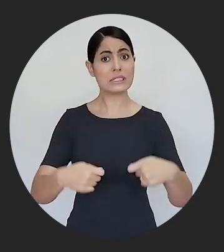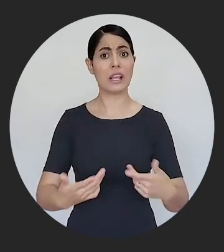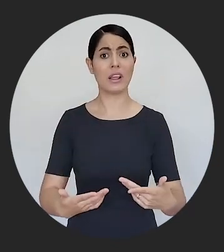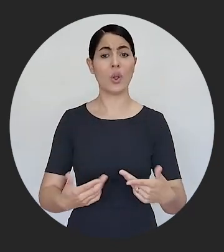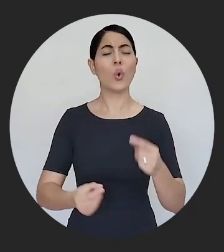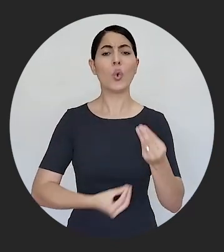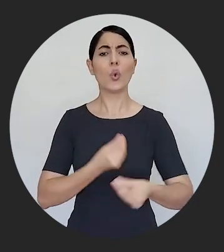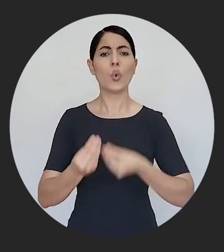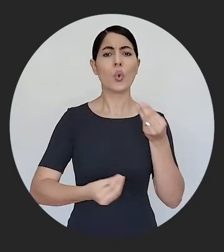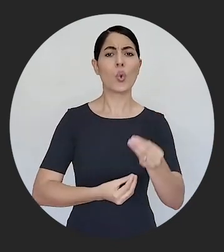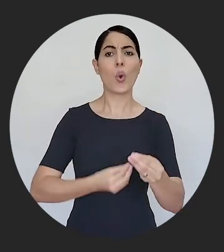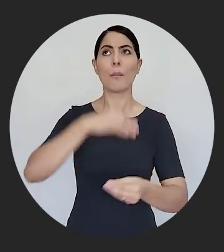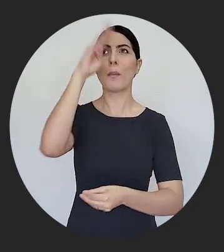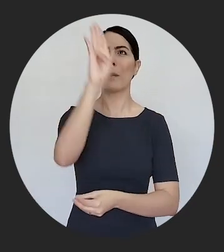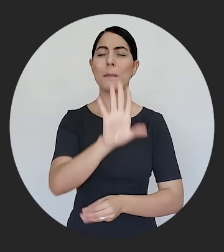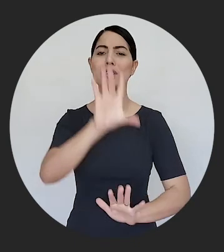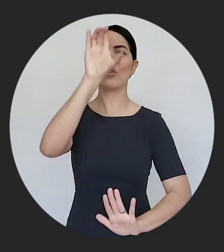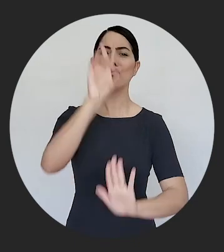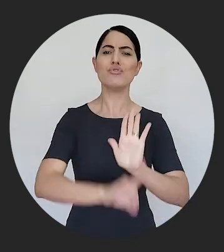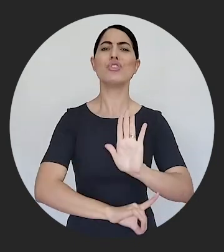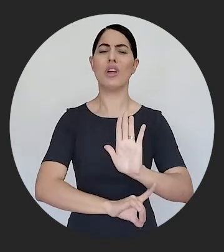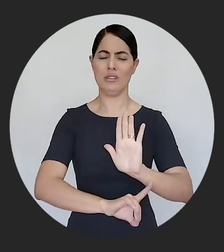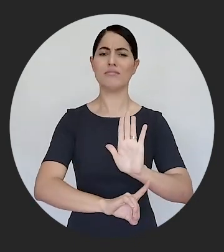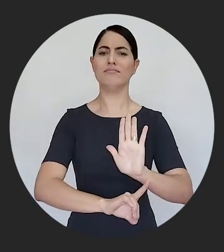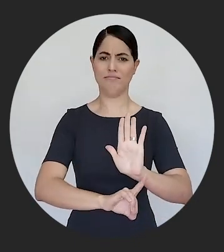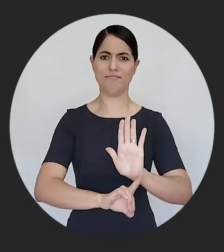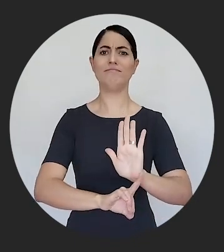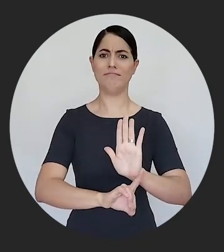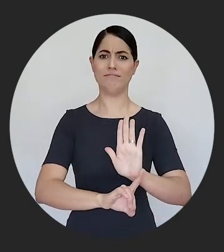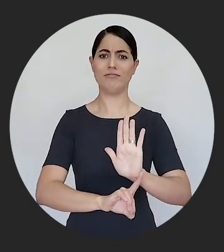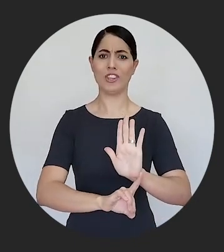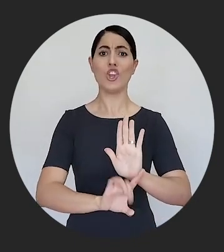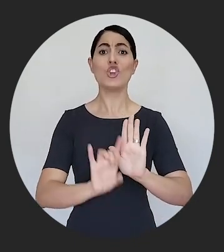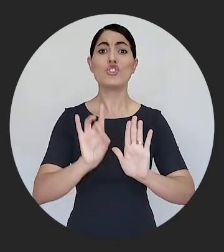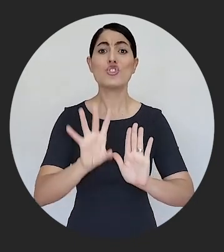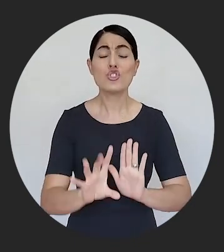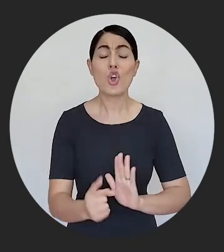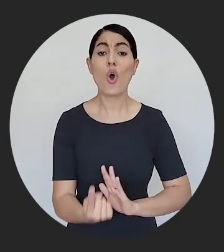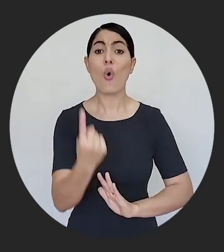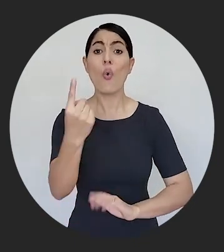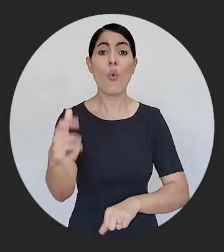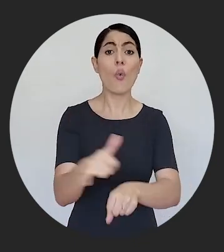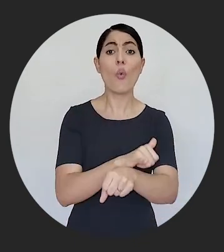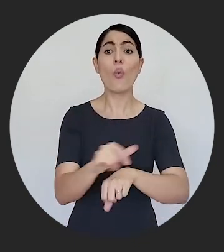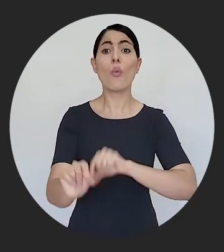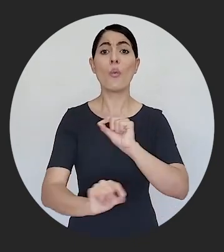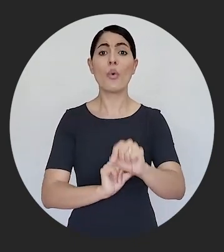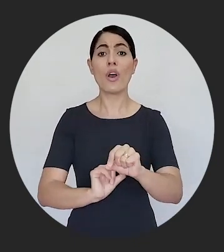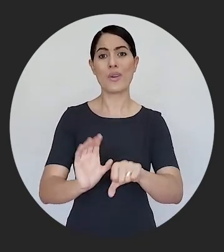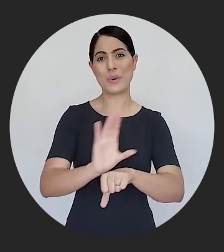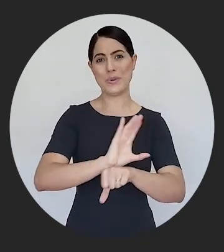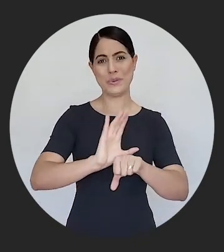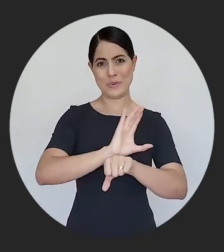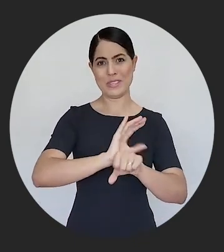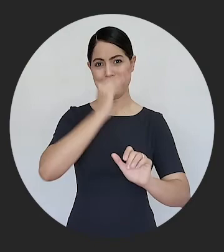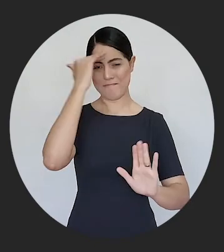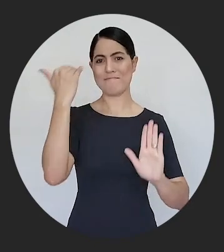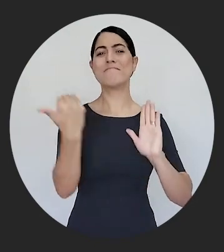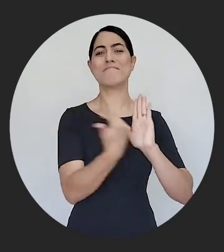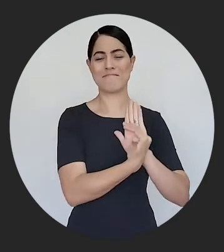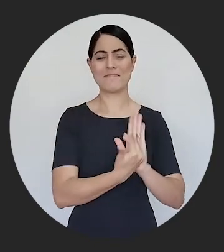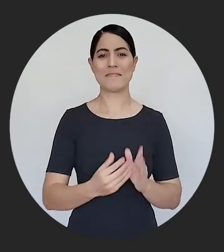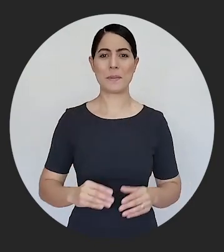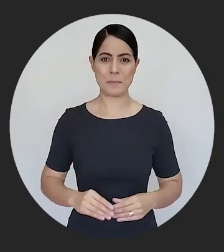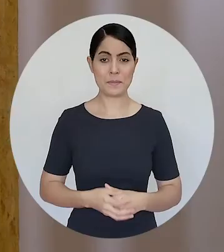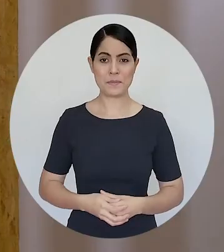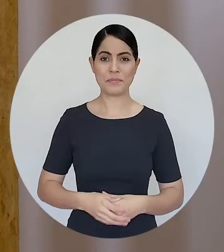democracia através do Estado de Direito, que, por sua vez, só tem um balizador e só deve ter um balizador, a Constituição